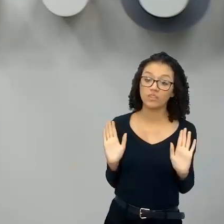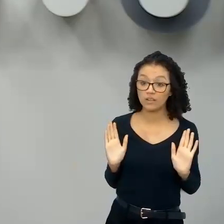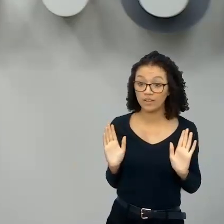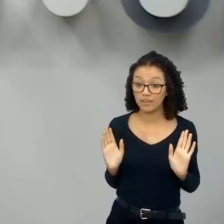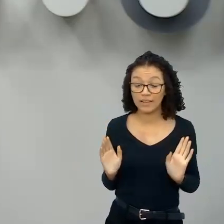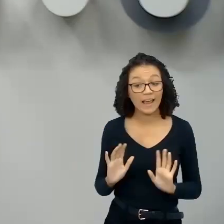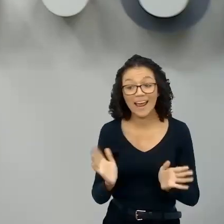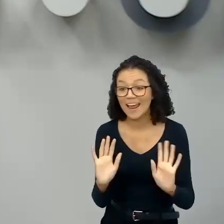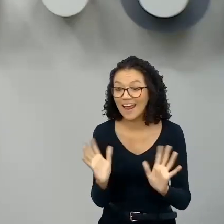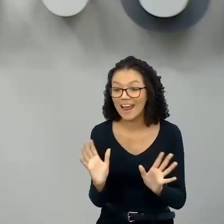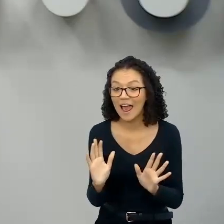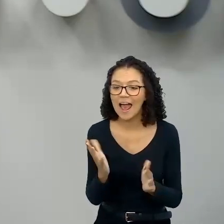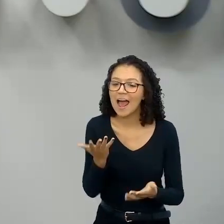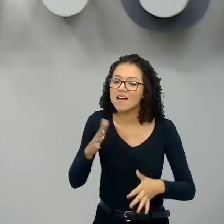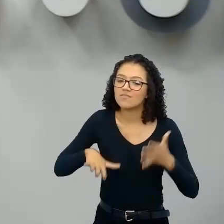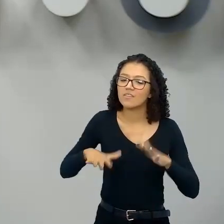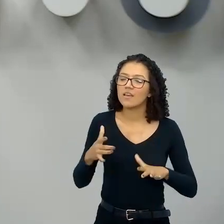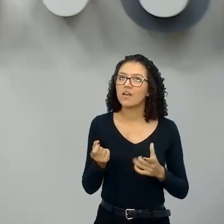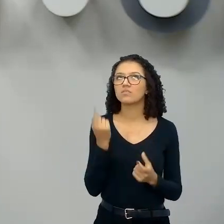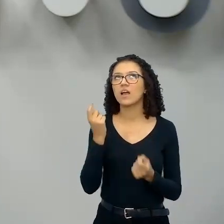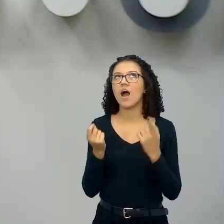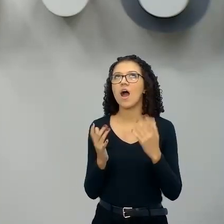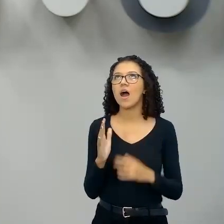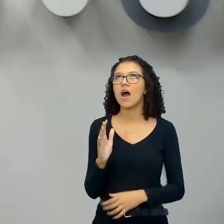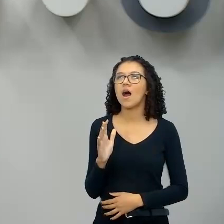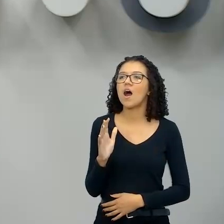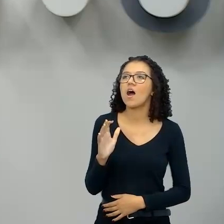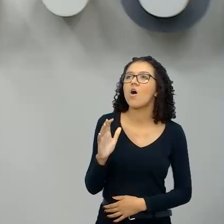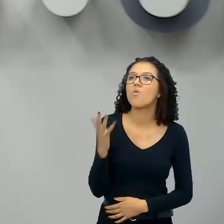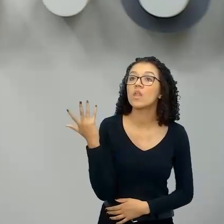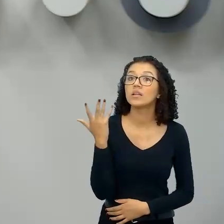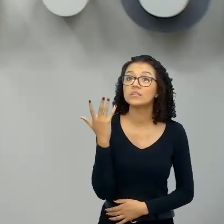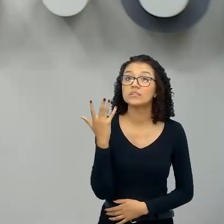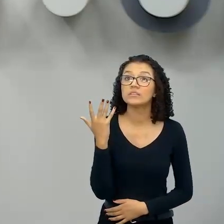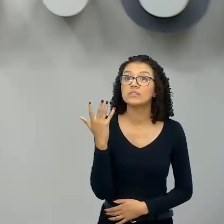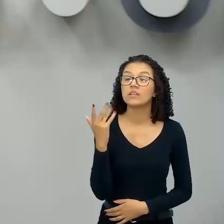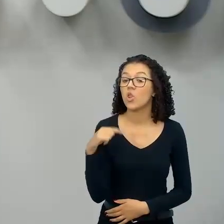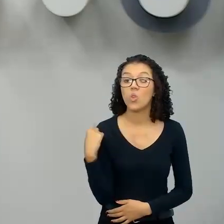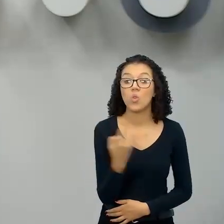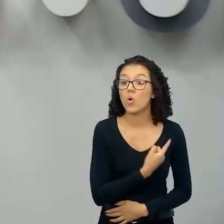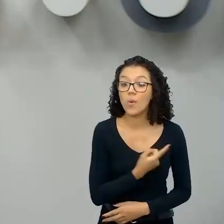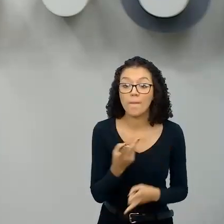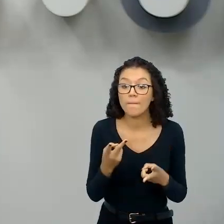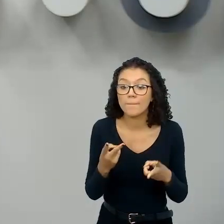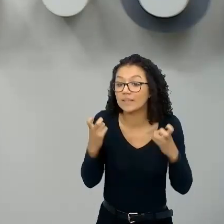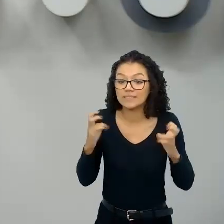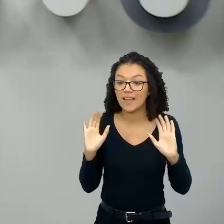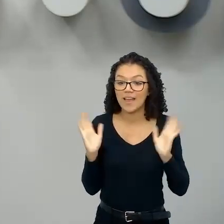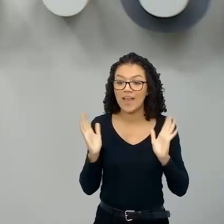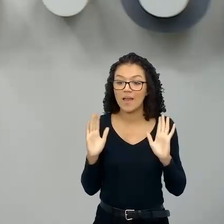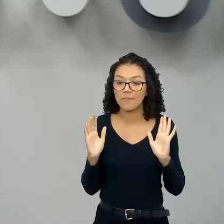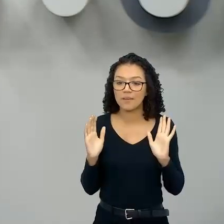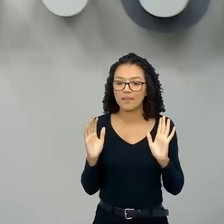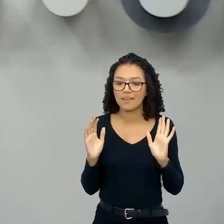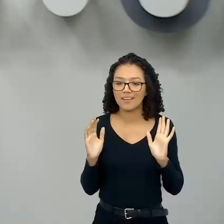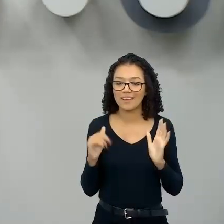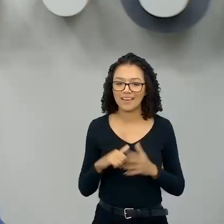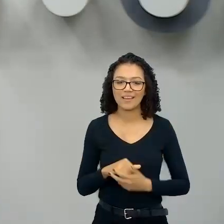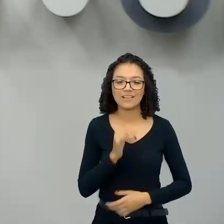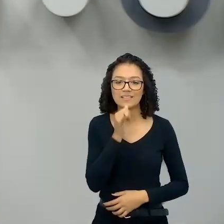sutil, e às vezes não intencional, mas aí por questões